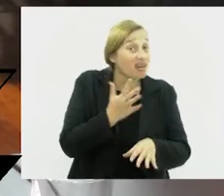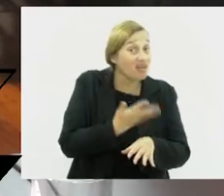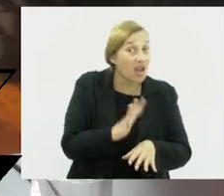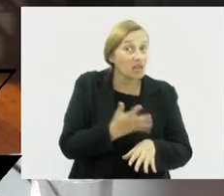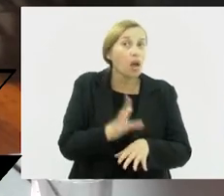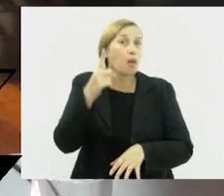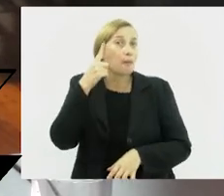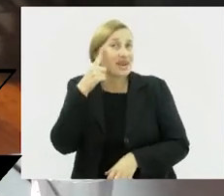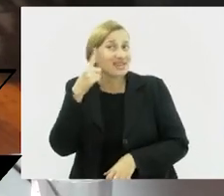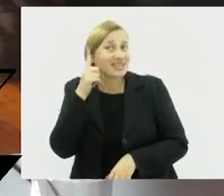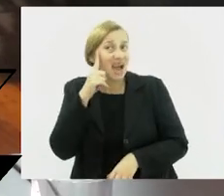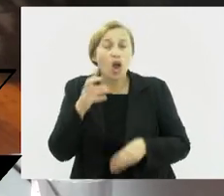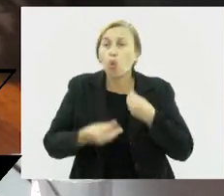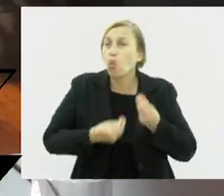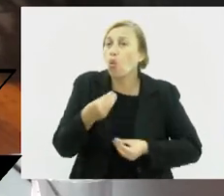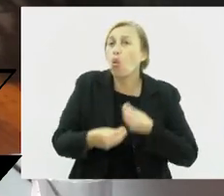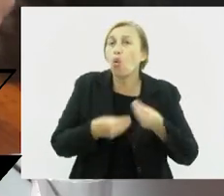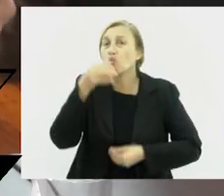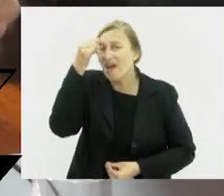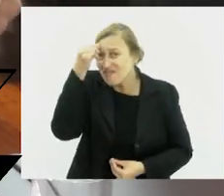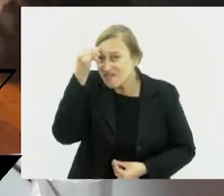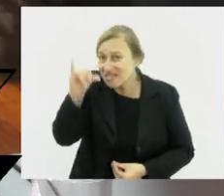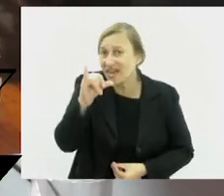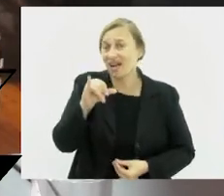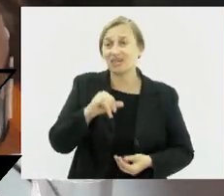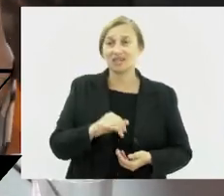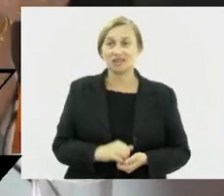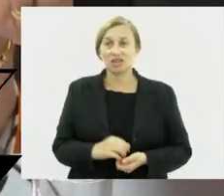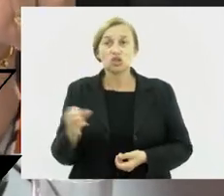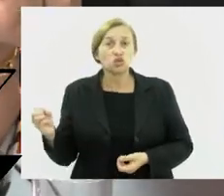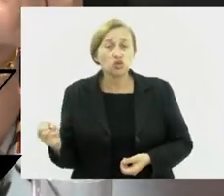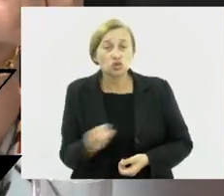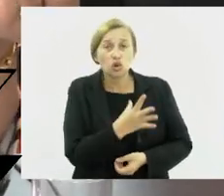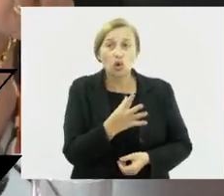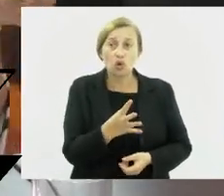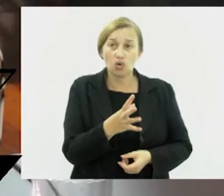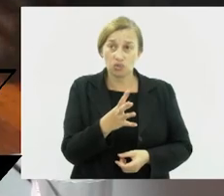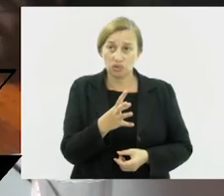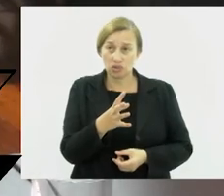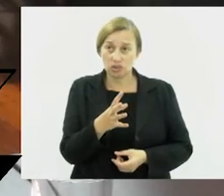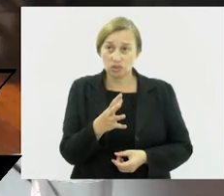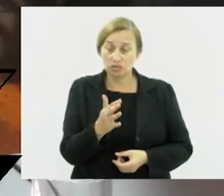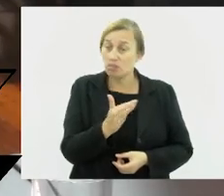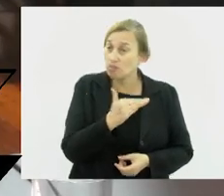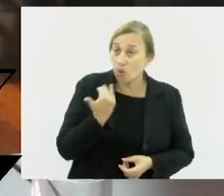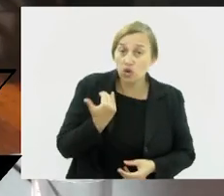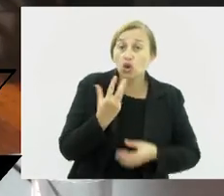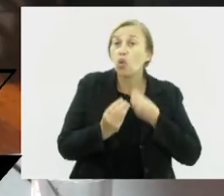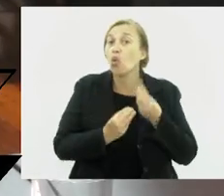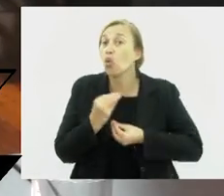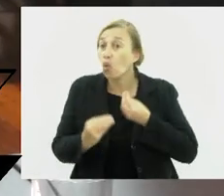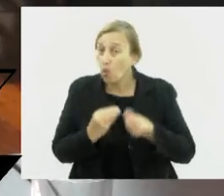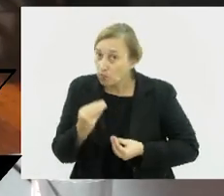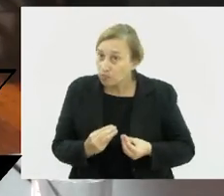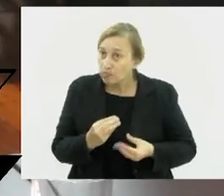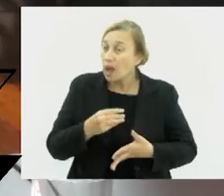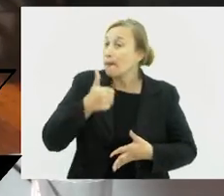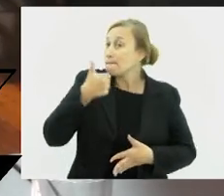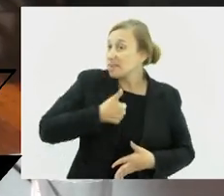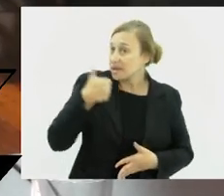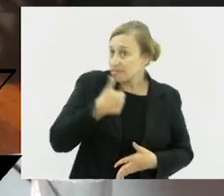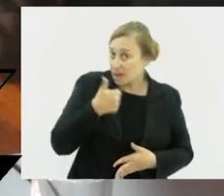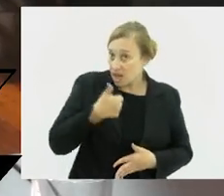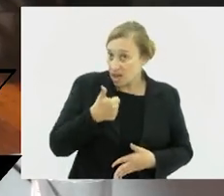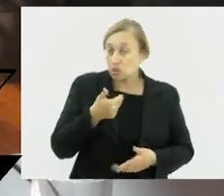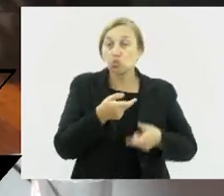pensar em como prevenir novos ataques. Como seria isso? Primeiro, que tem que